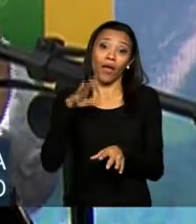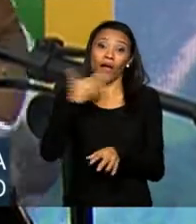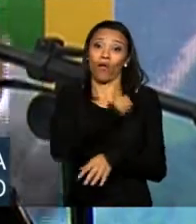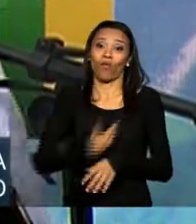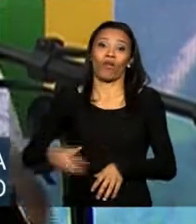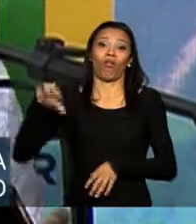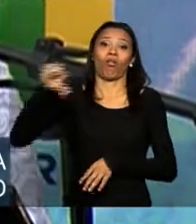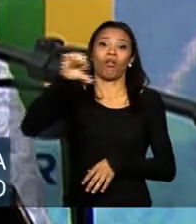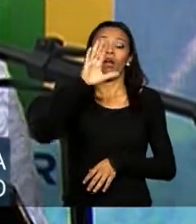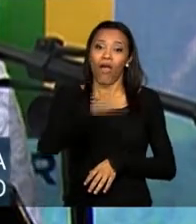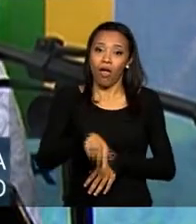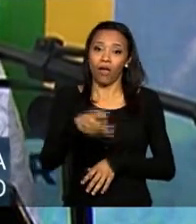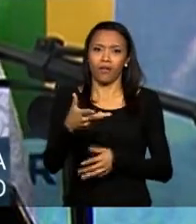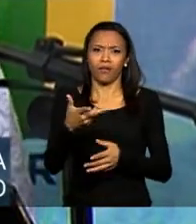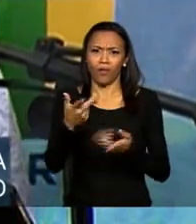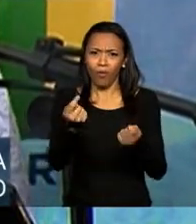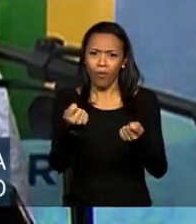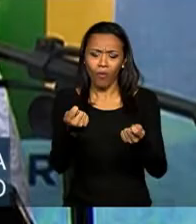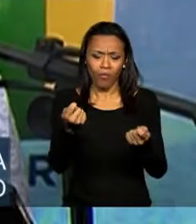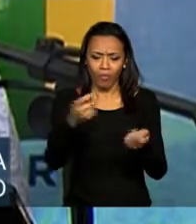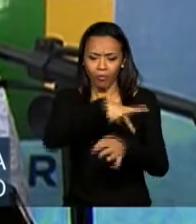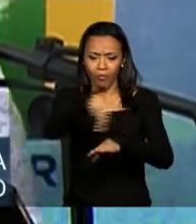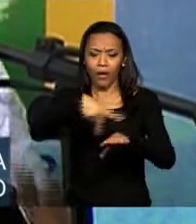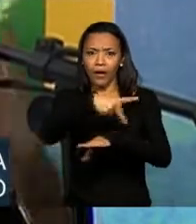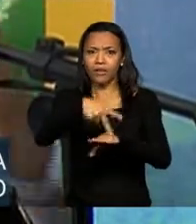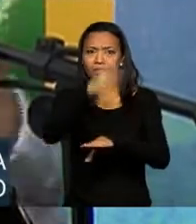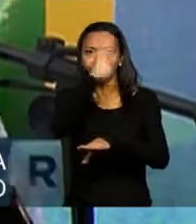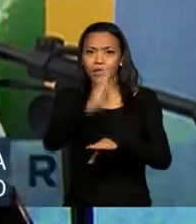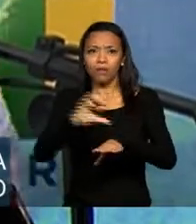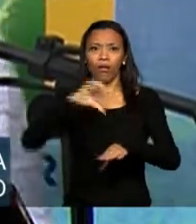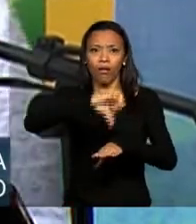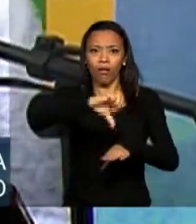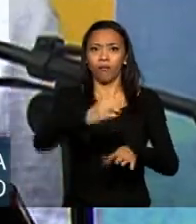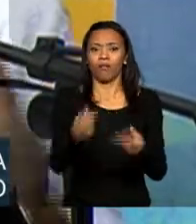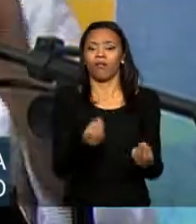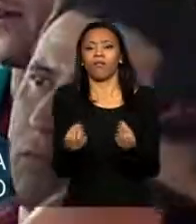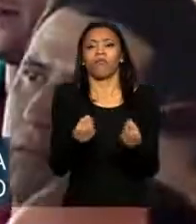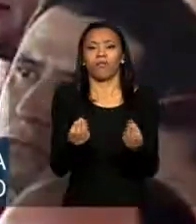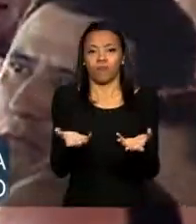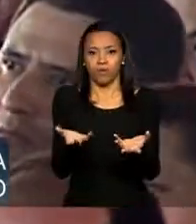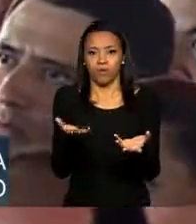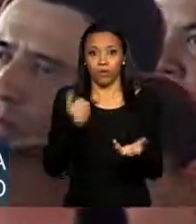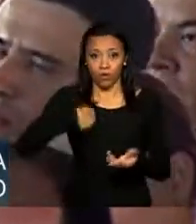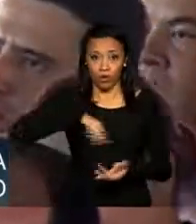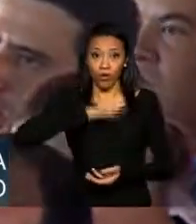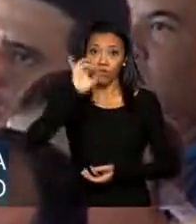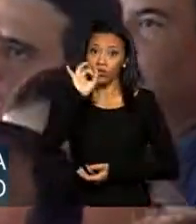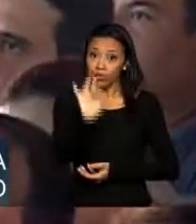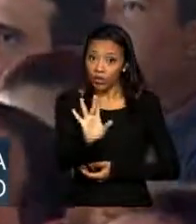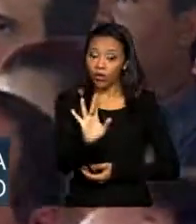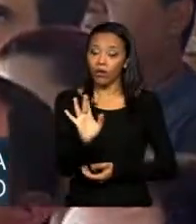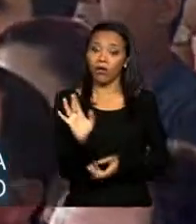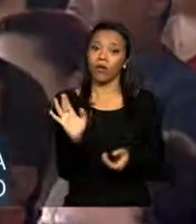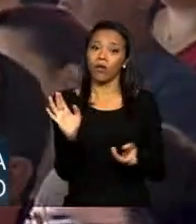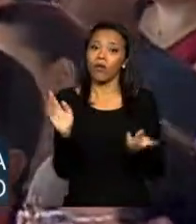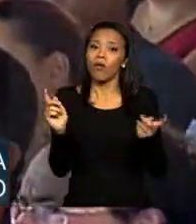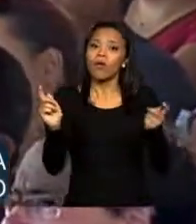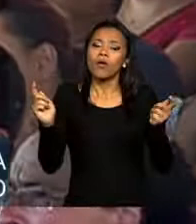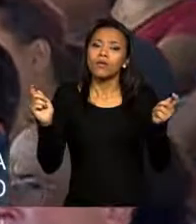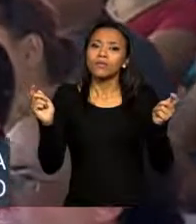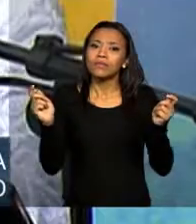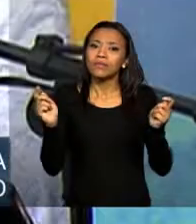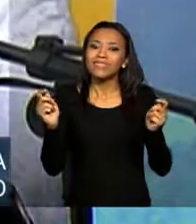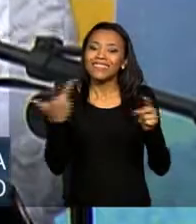você não pode apostar contra o seu país Nossa só podemos só